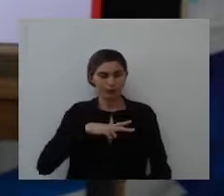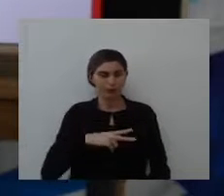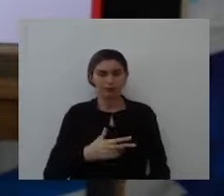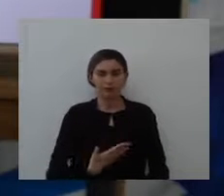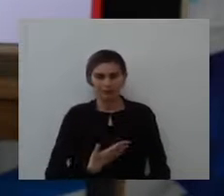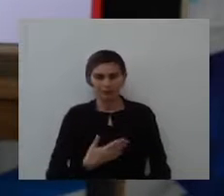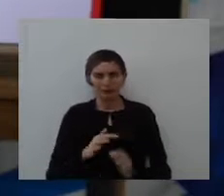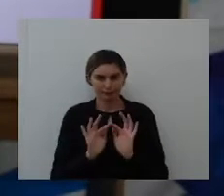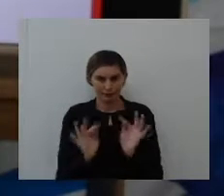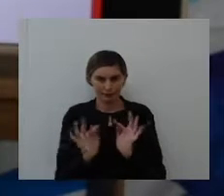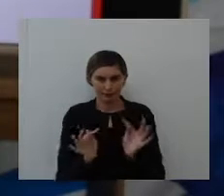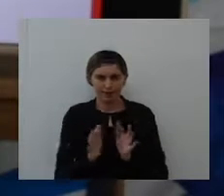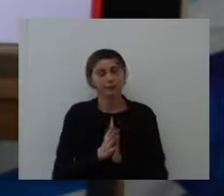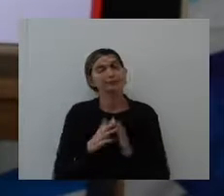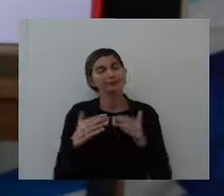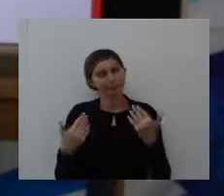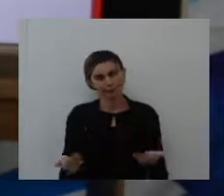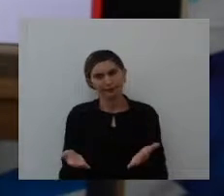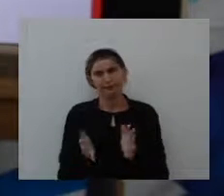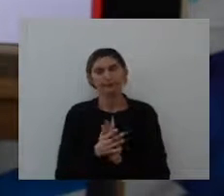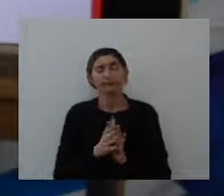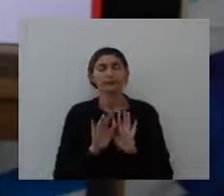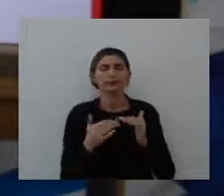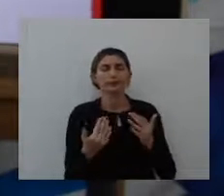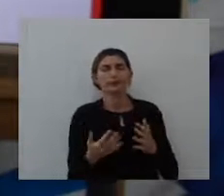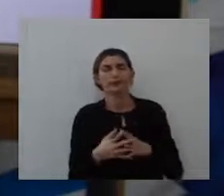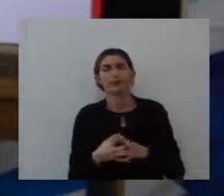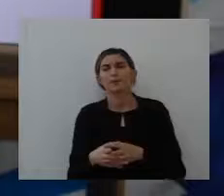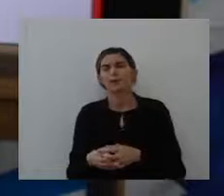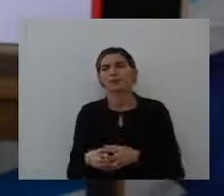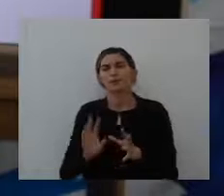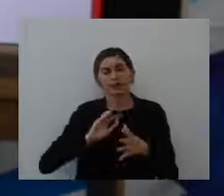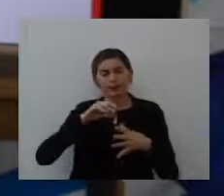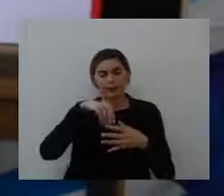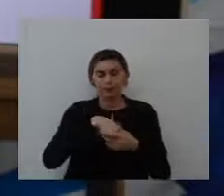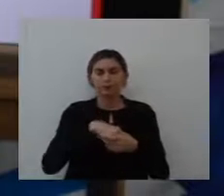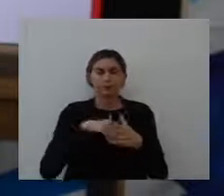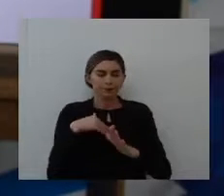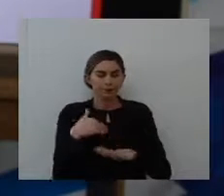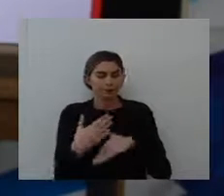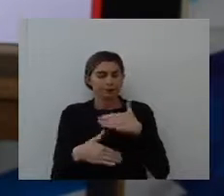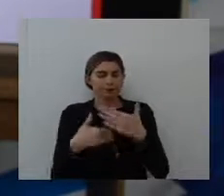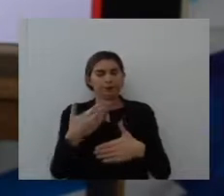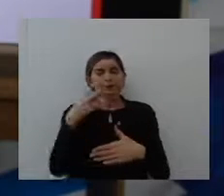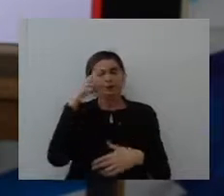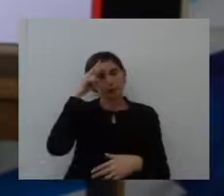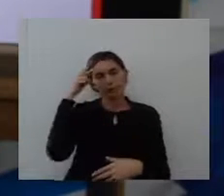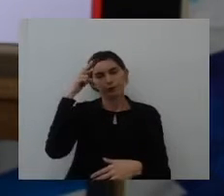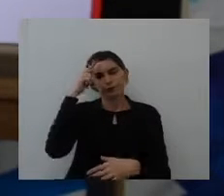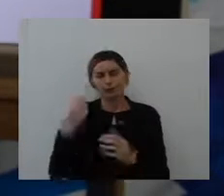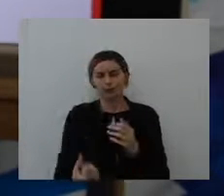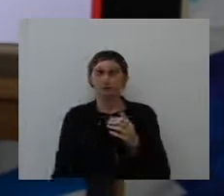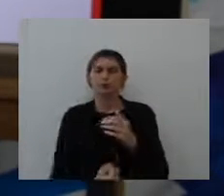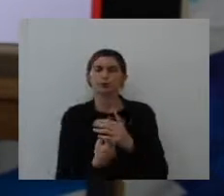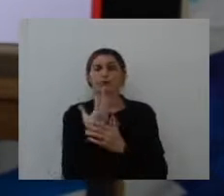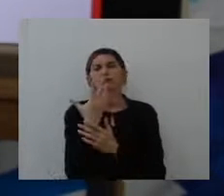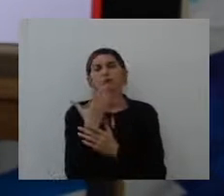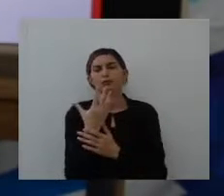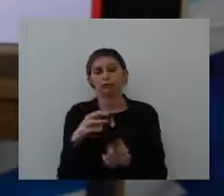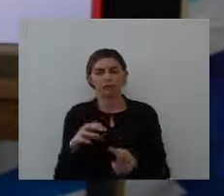Ficou mais simples? Ficou, né? Então, dentro desse processo histórico, surgem